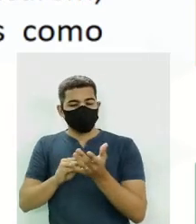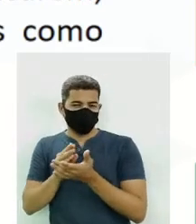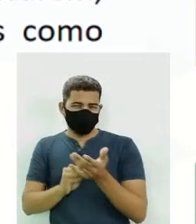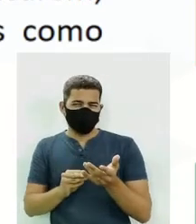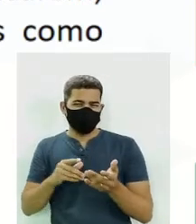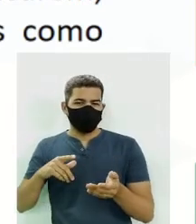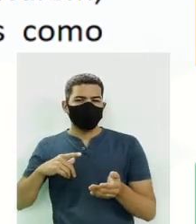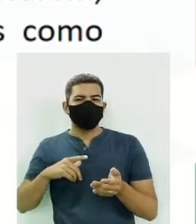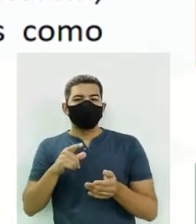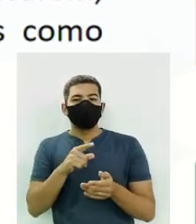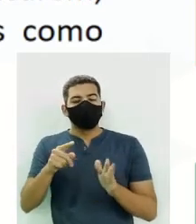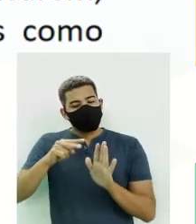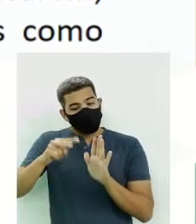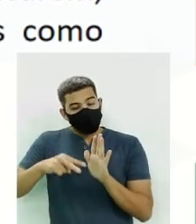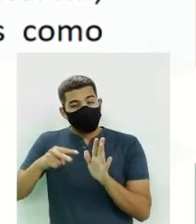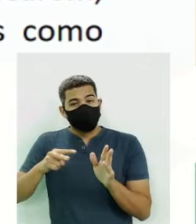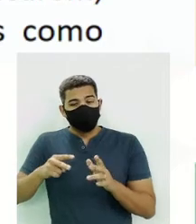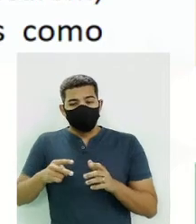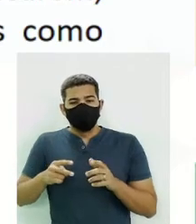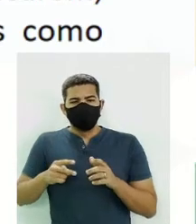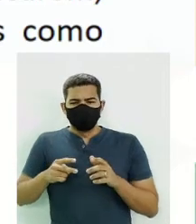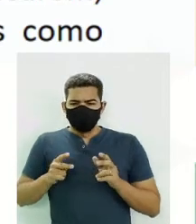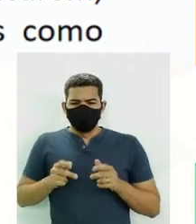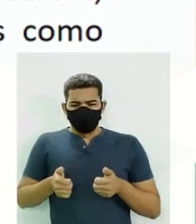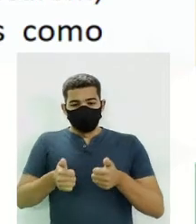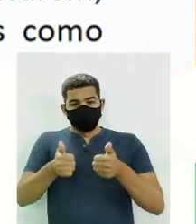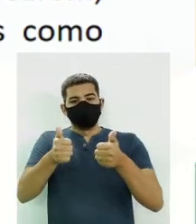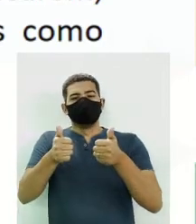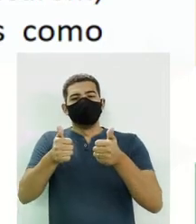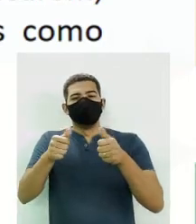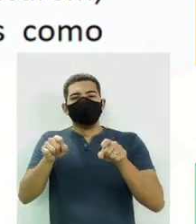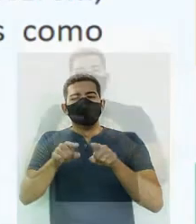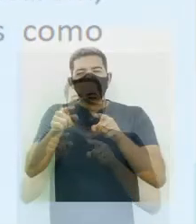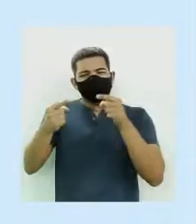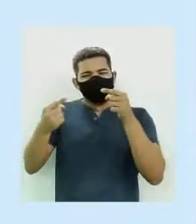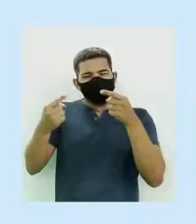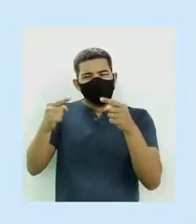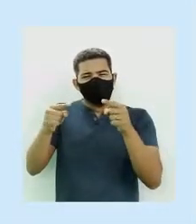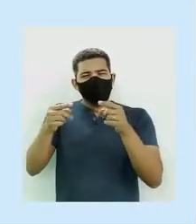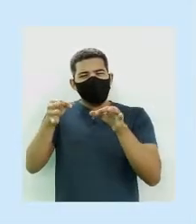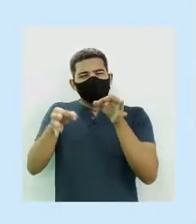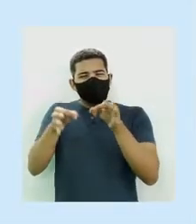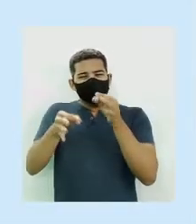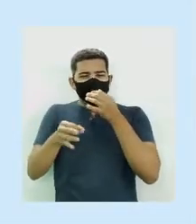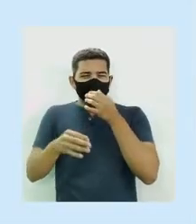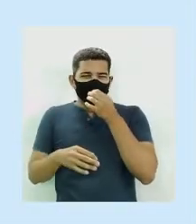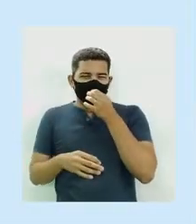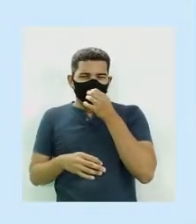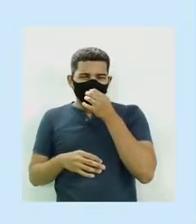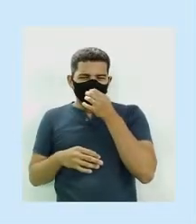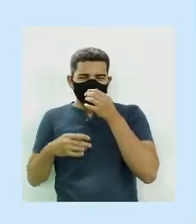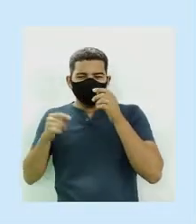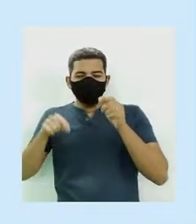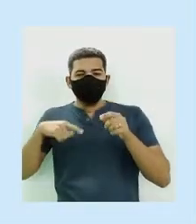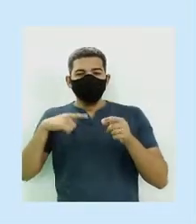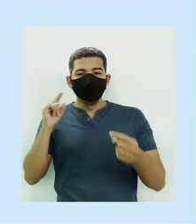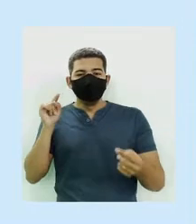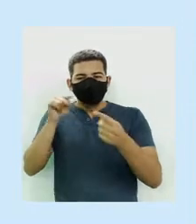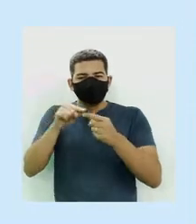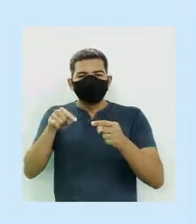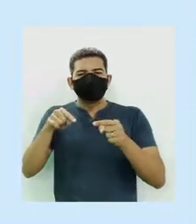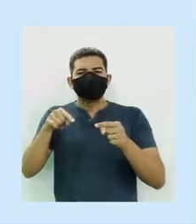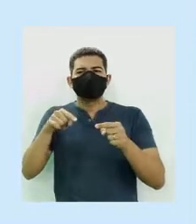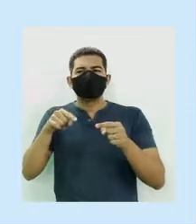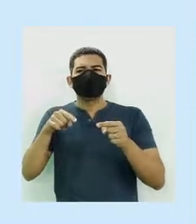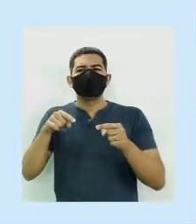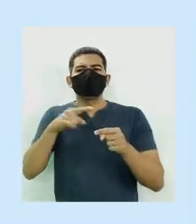leitores ativos e críticos que somos. Então, o que é que eu quero dizer para vocês com esse objetivo da aula de hoje?